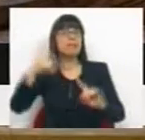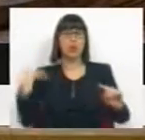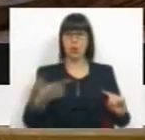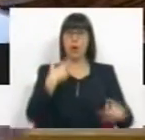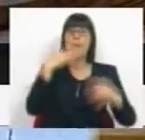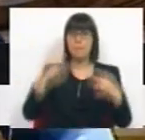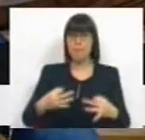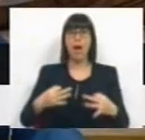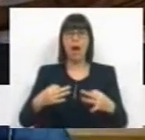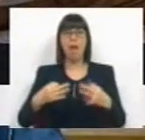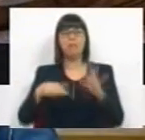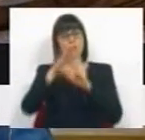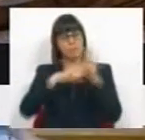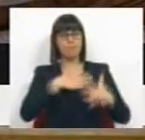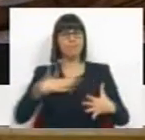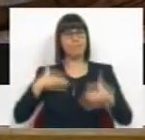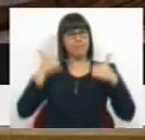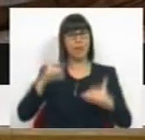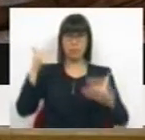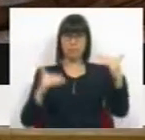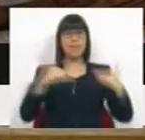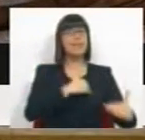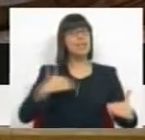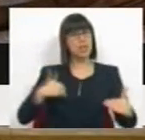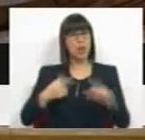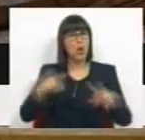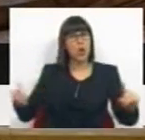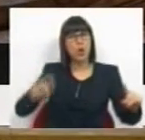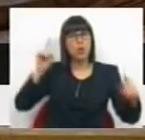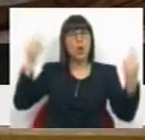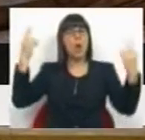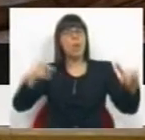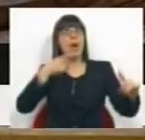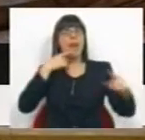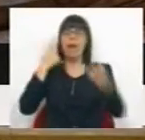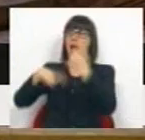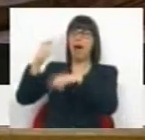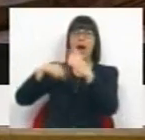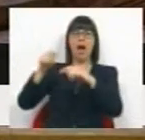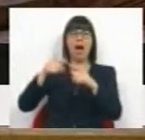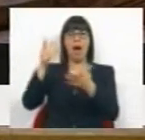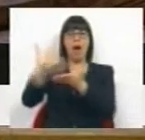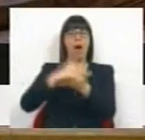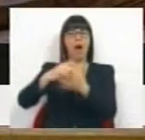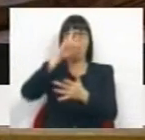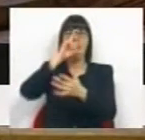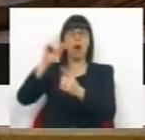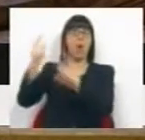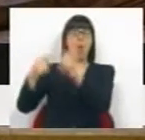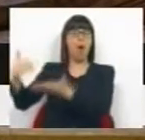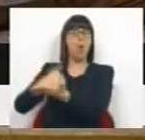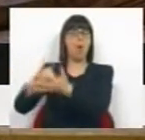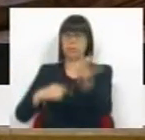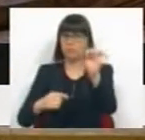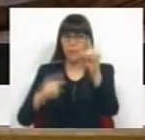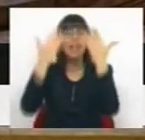de todos, condição de bem-estar, de equilíbrio e saúde, e não como meras mercadorias para engordar os lucros de uns poucos.